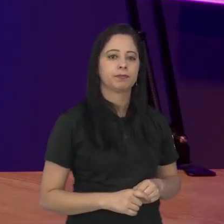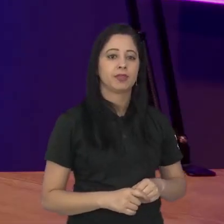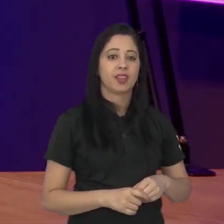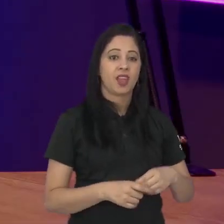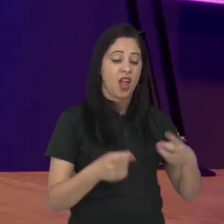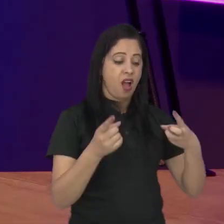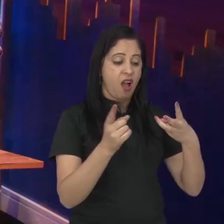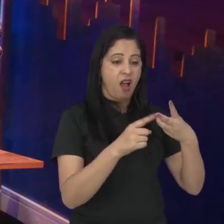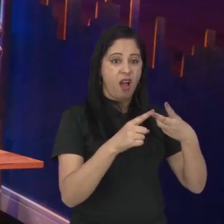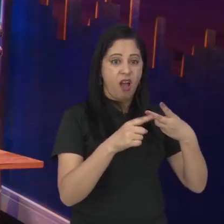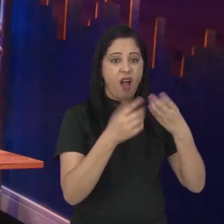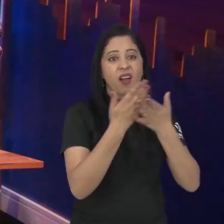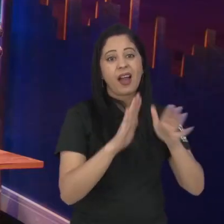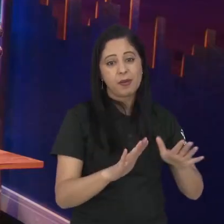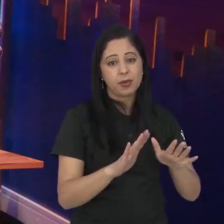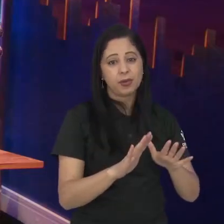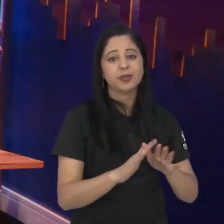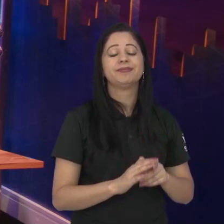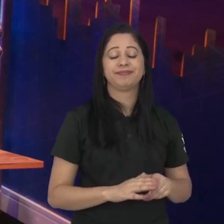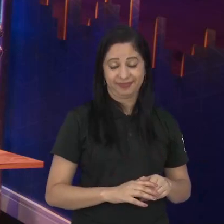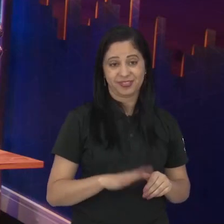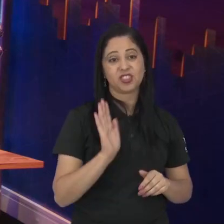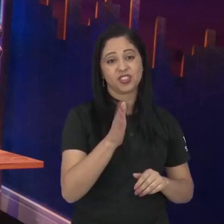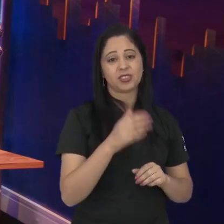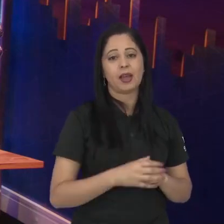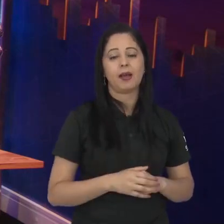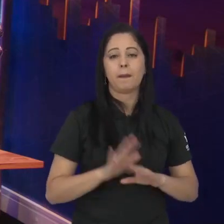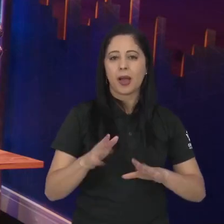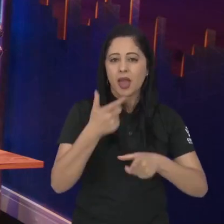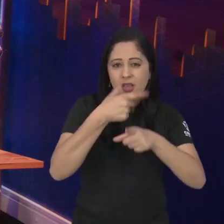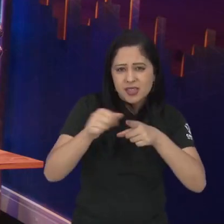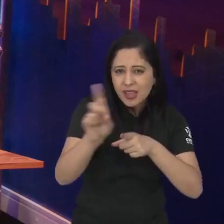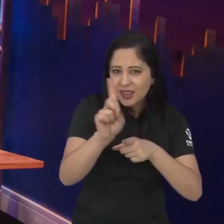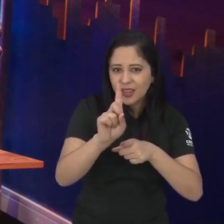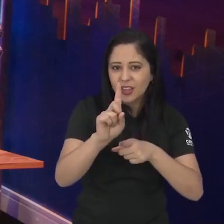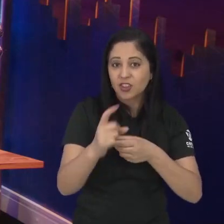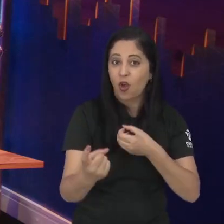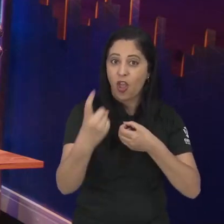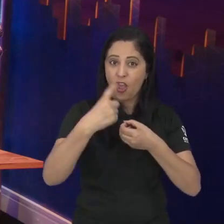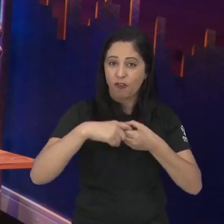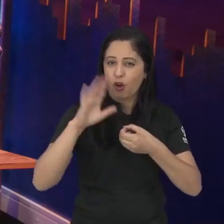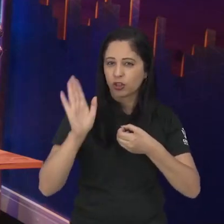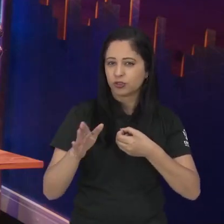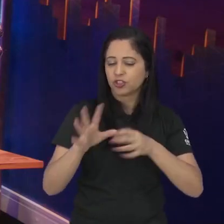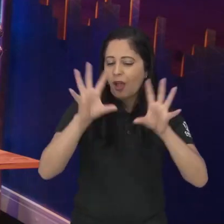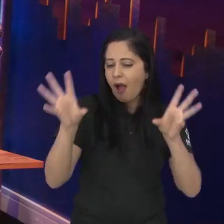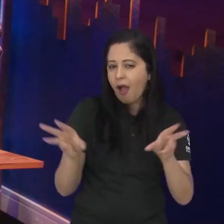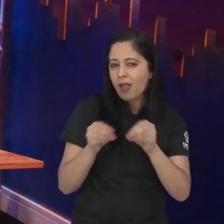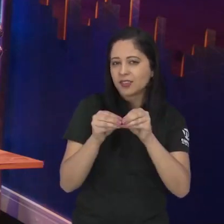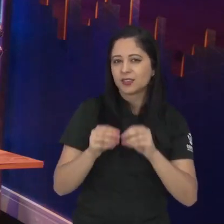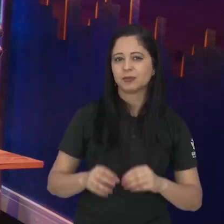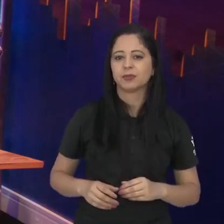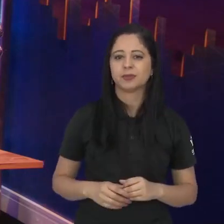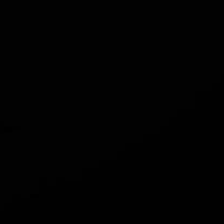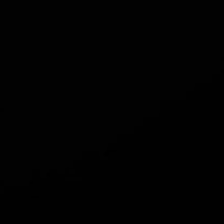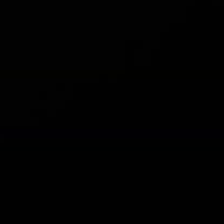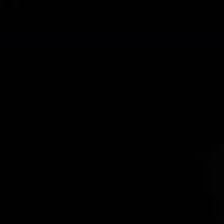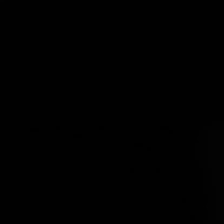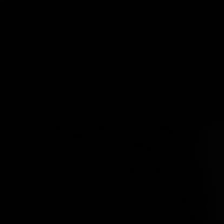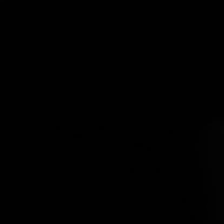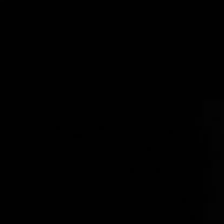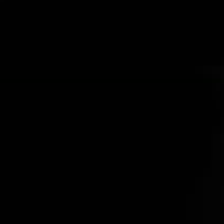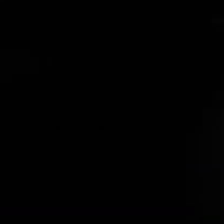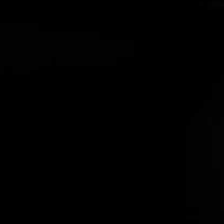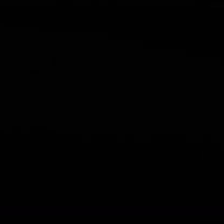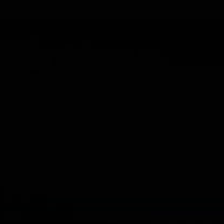segundo bloco já passou, gente, é muito rápido. Já acabou o nosso segundo bloco, mas fica por aí porque a gente volta para fazer as nossas considerações finais.